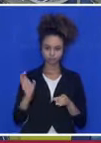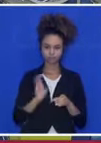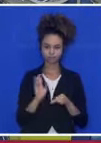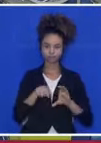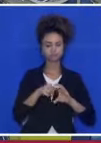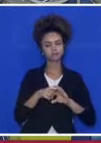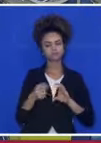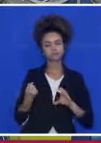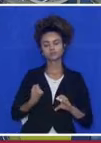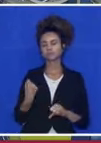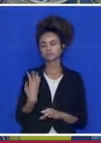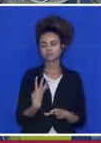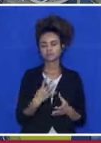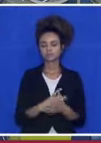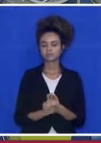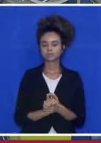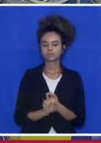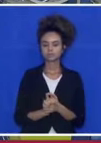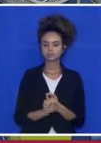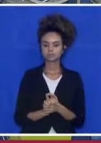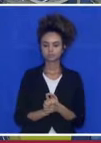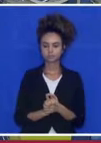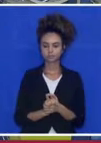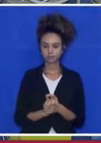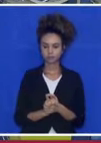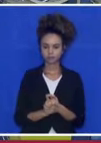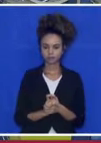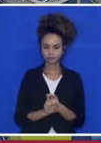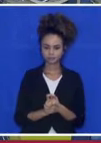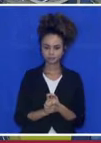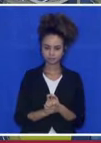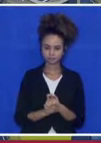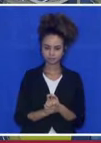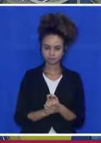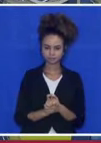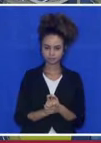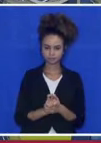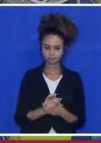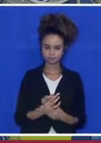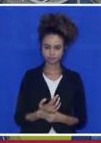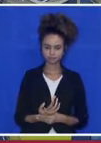4, recolhendo as bolas sorteadas no primeiro sorteio da dupla cena.